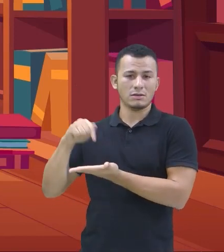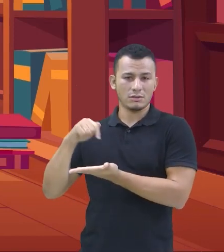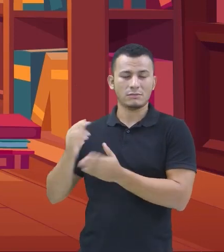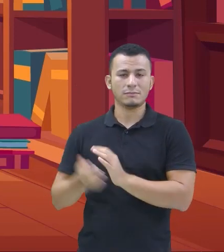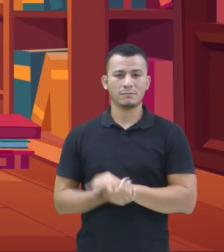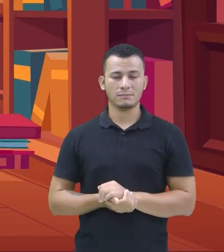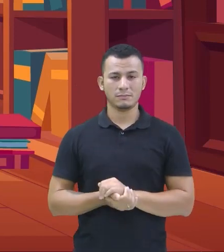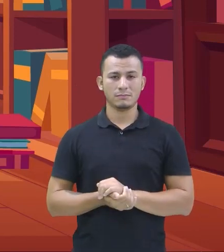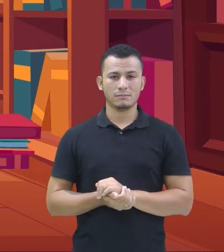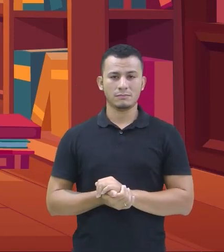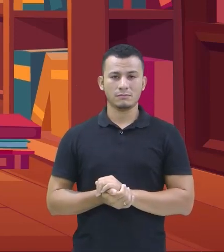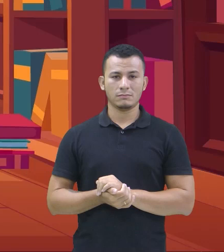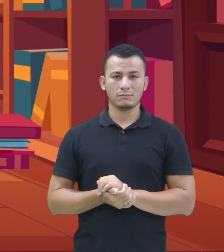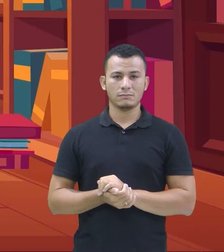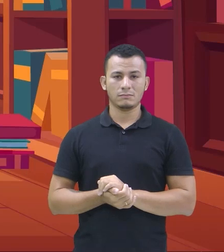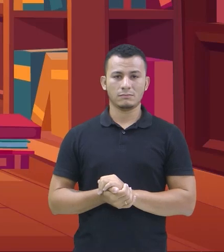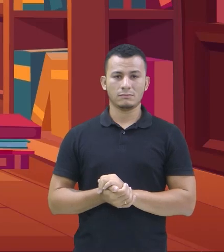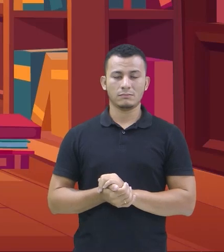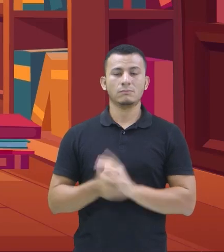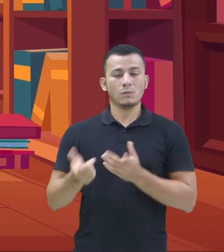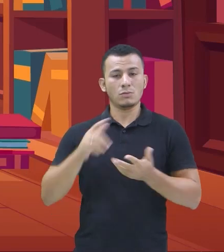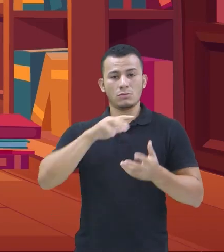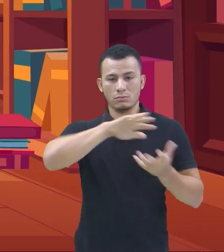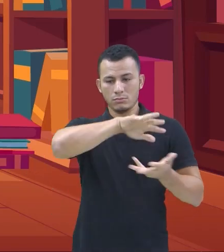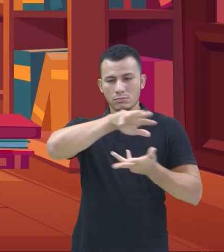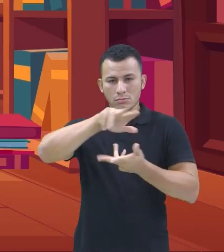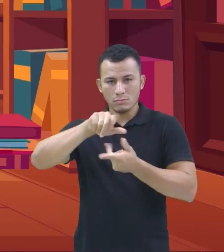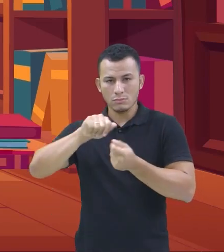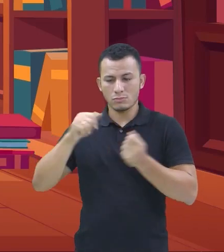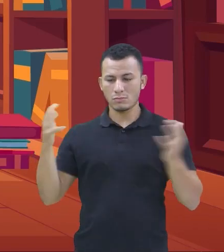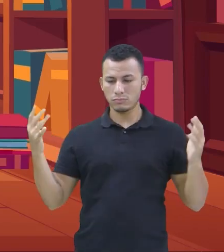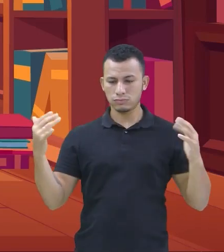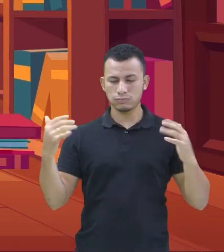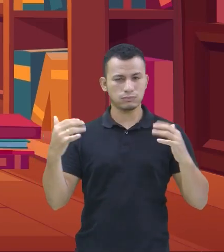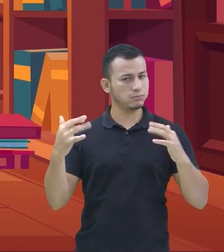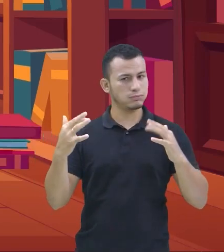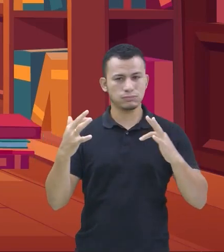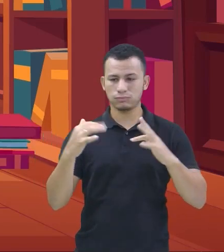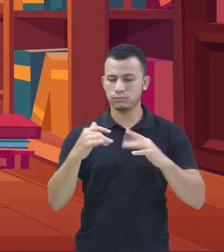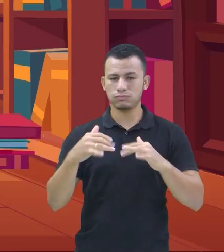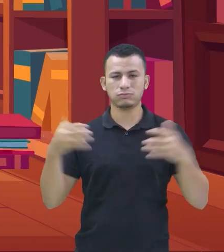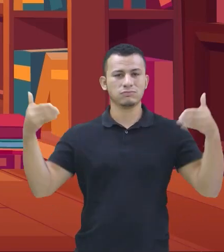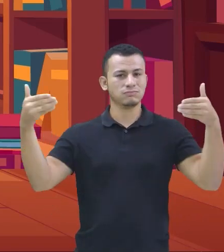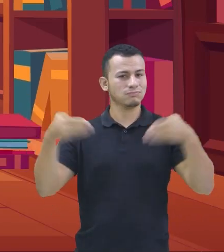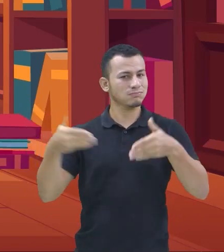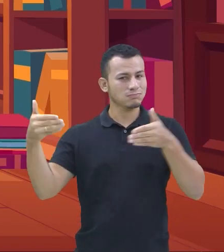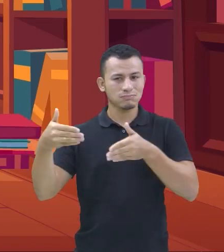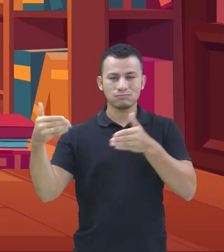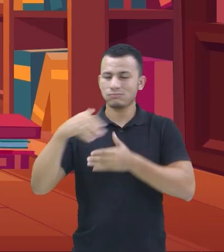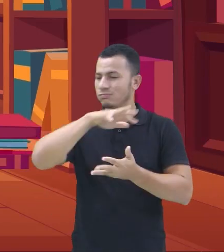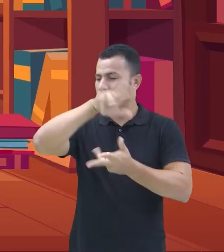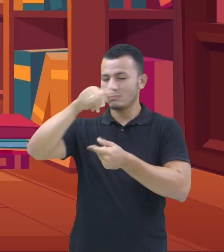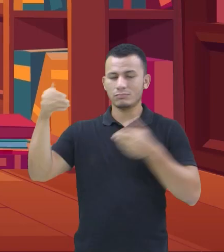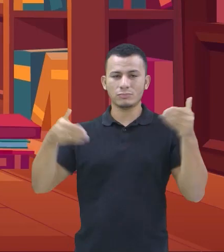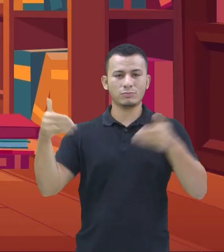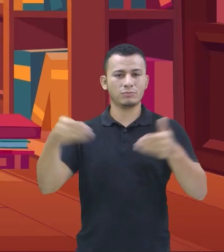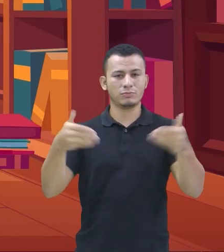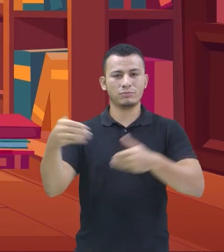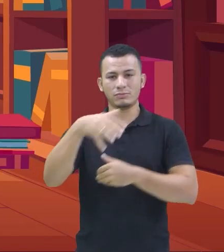o que atraiu investimentos estrangeiros e imigrantes de todas as partes do